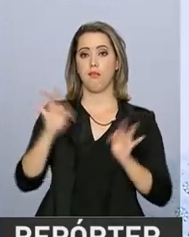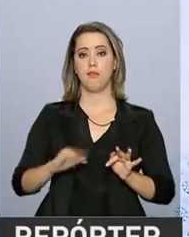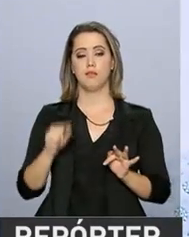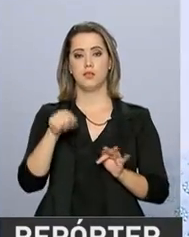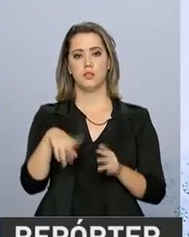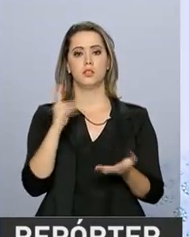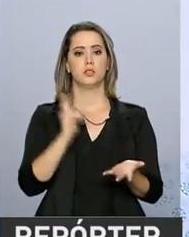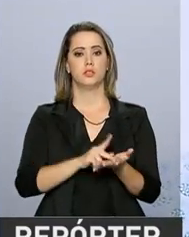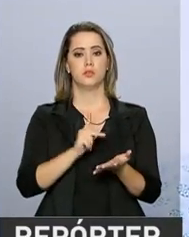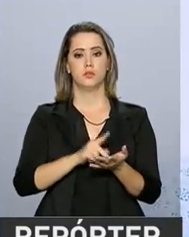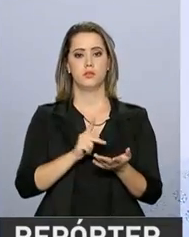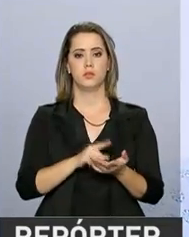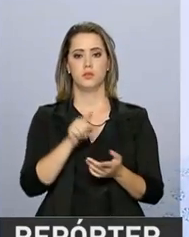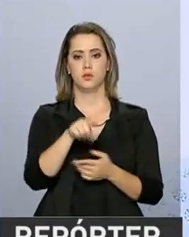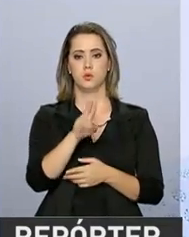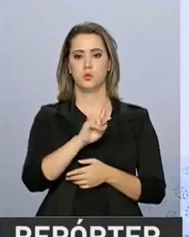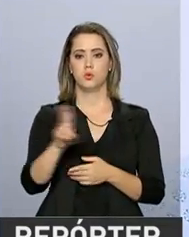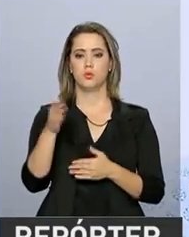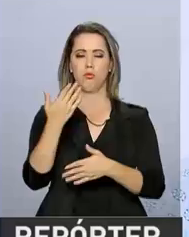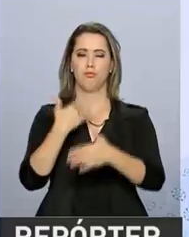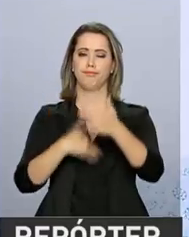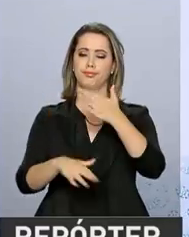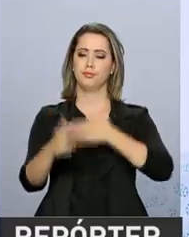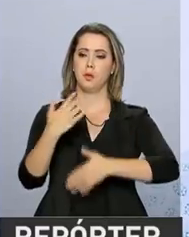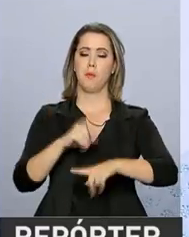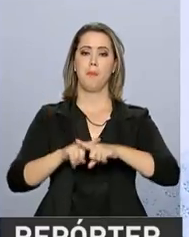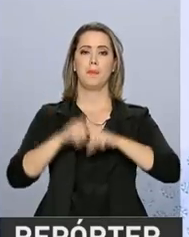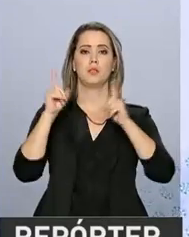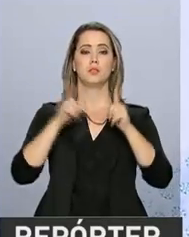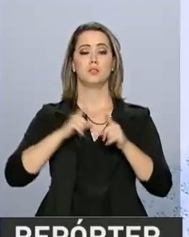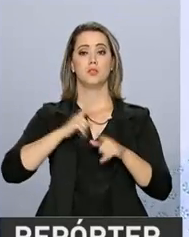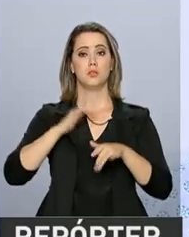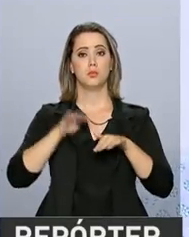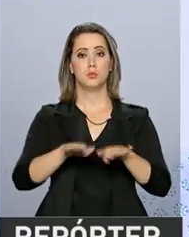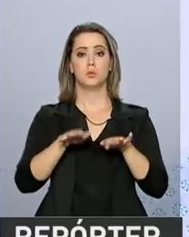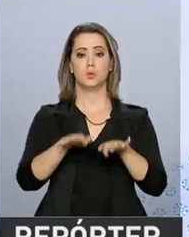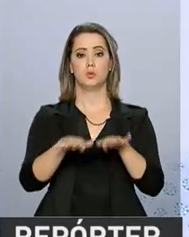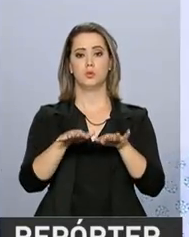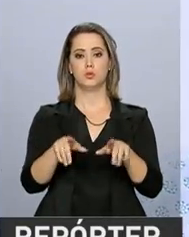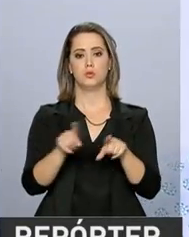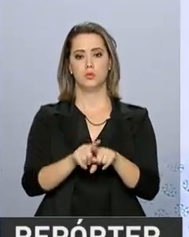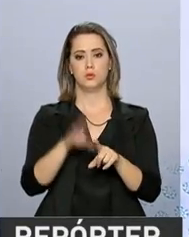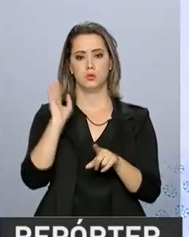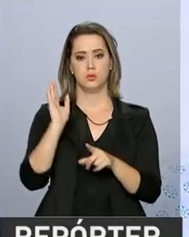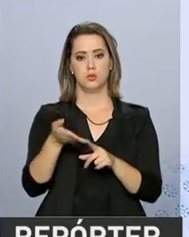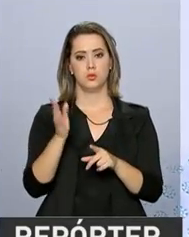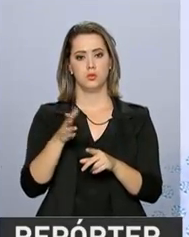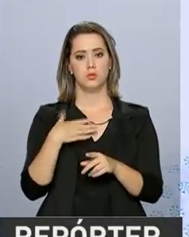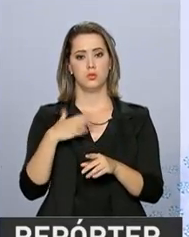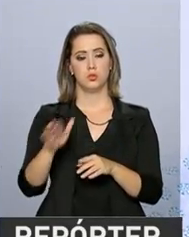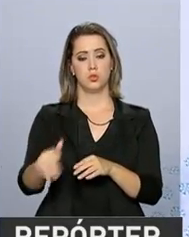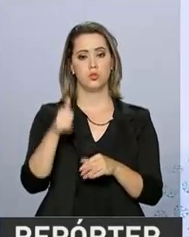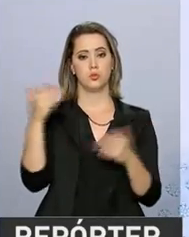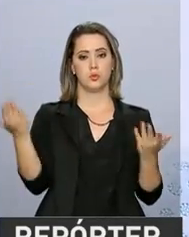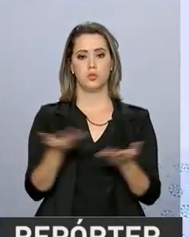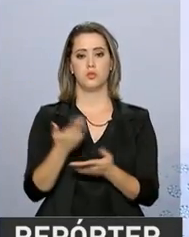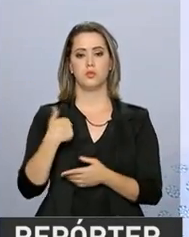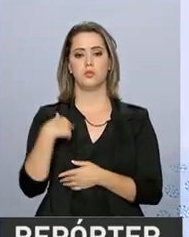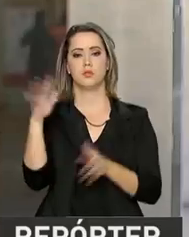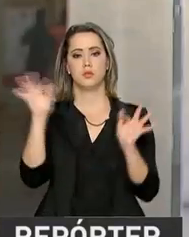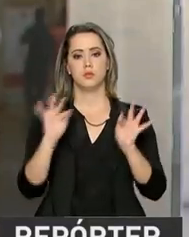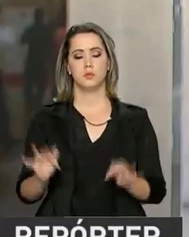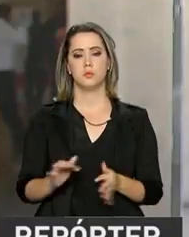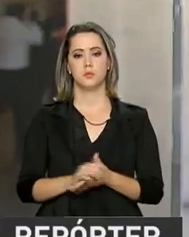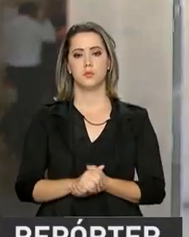assim ó na verdade é porque o seu nome tá lá atrás mas como vai ter um mutirão aí por isso que você foi chamada agora eu fiquei muito